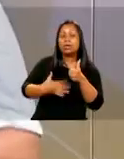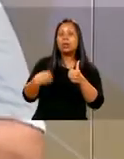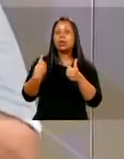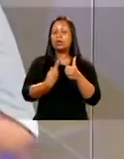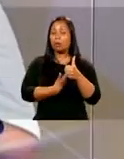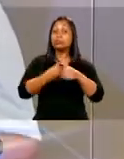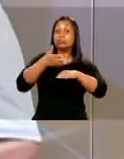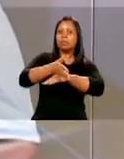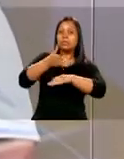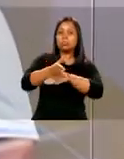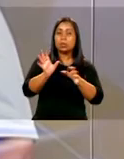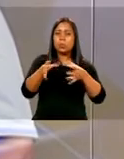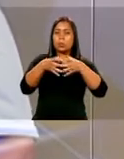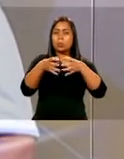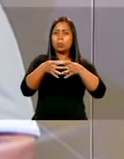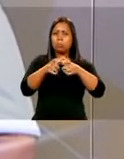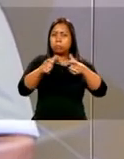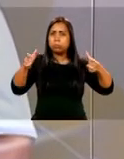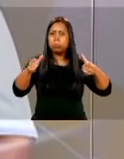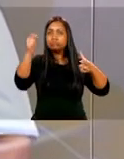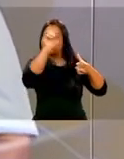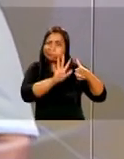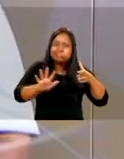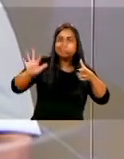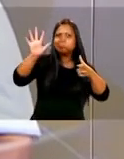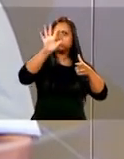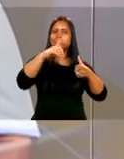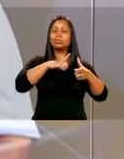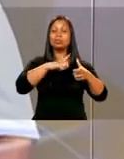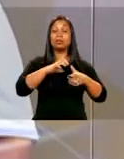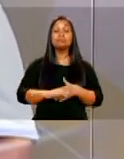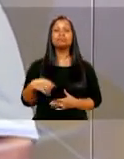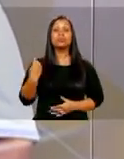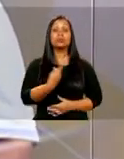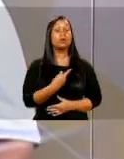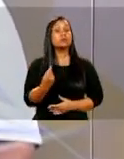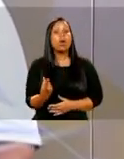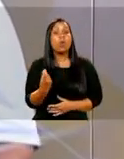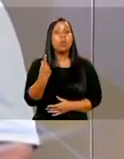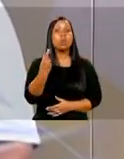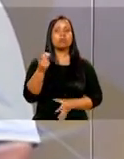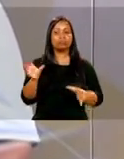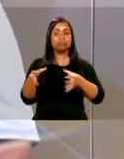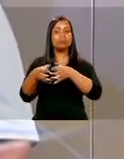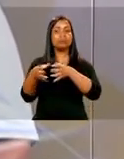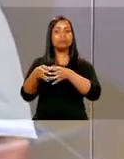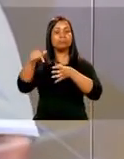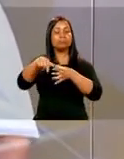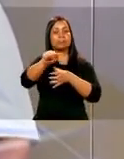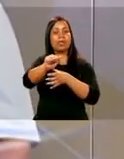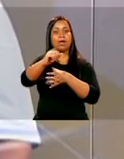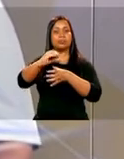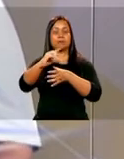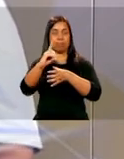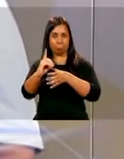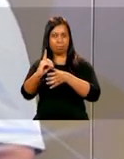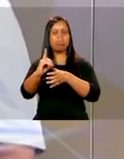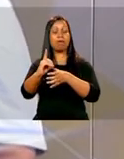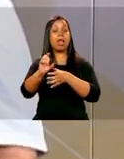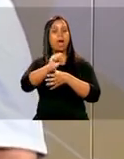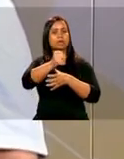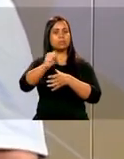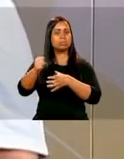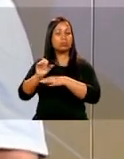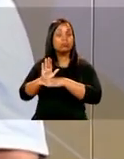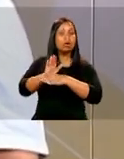nós participamos de uma rede maior, que é nacional, né? Nós somos a única unidade da ACD, a ACD é a